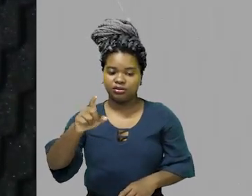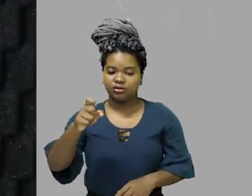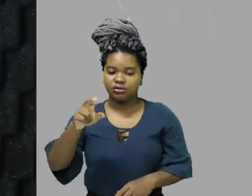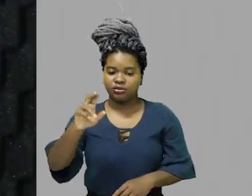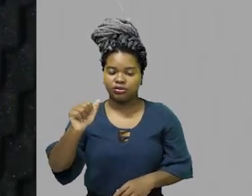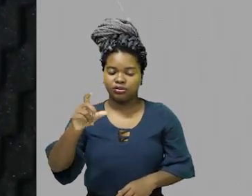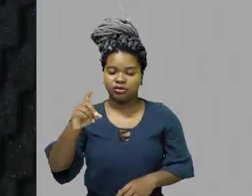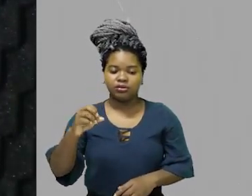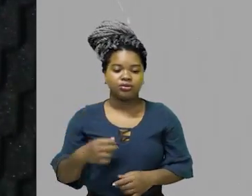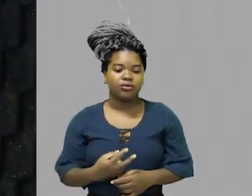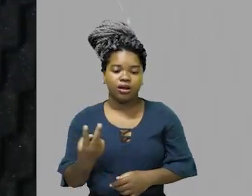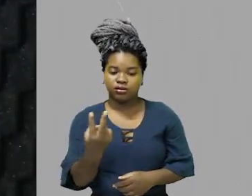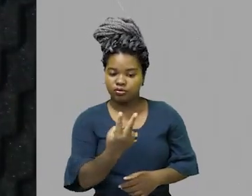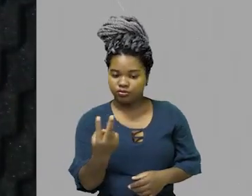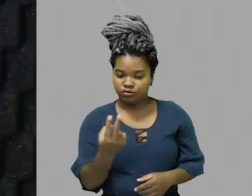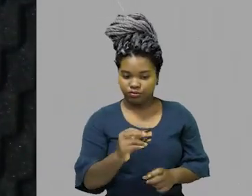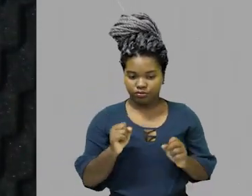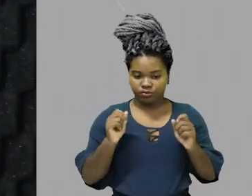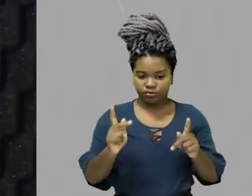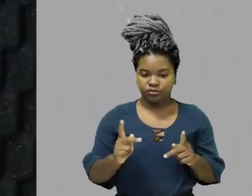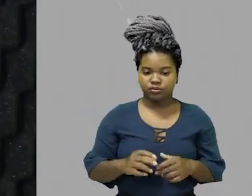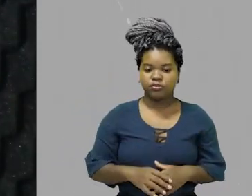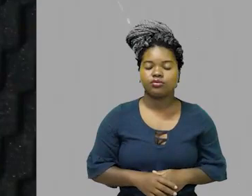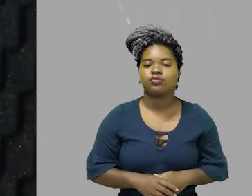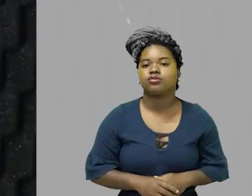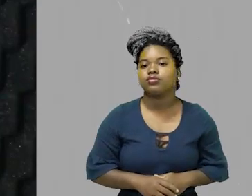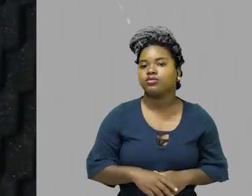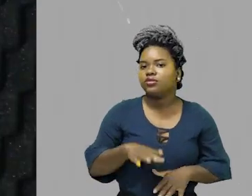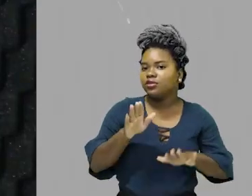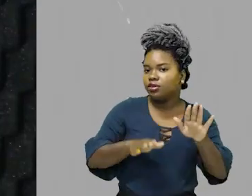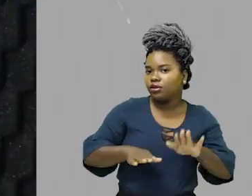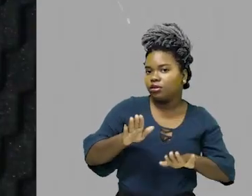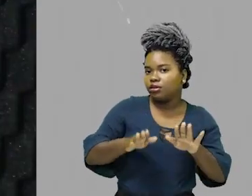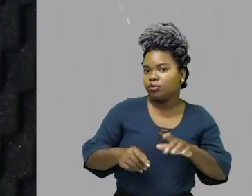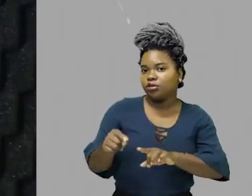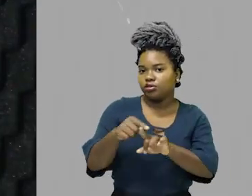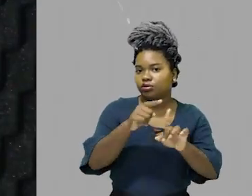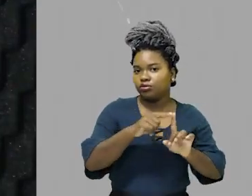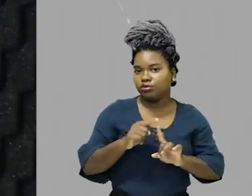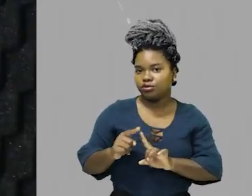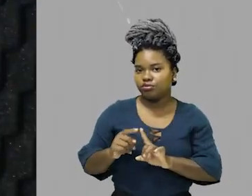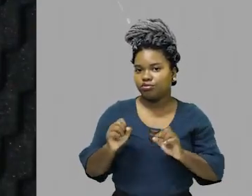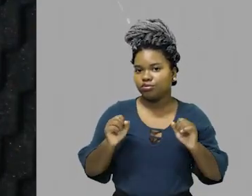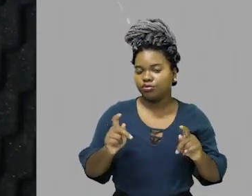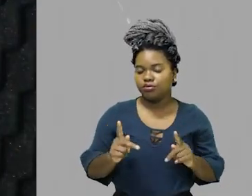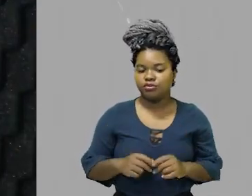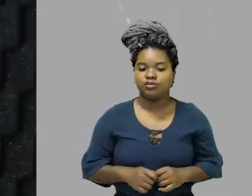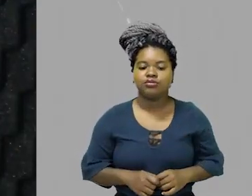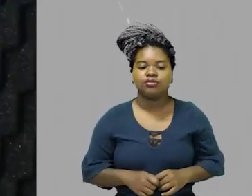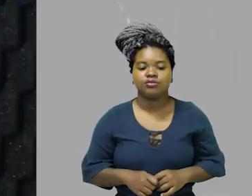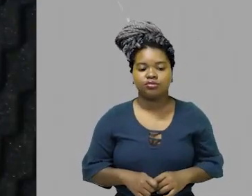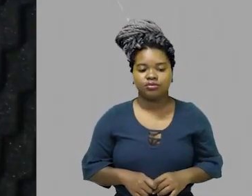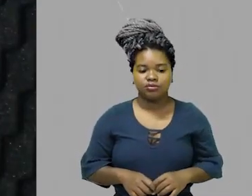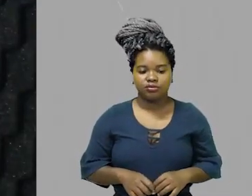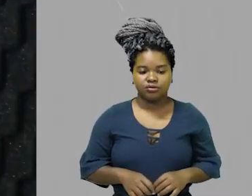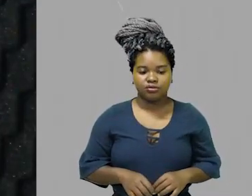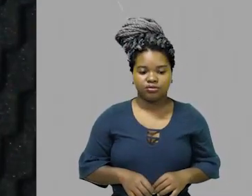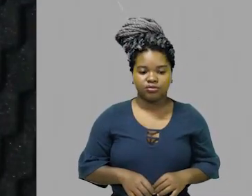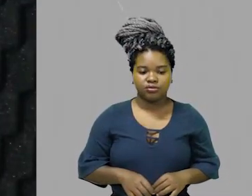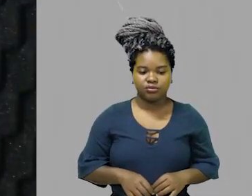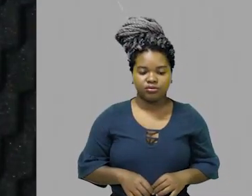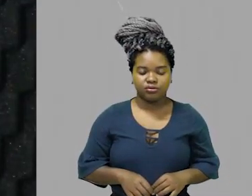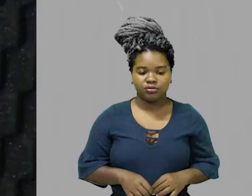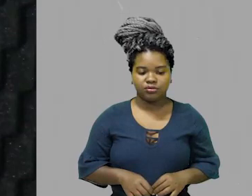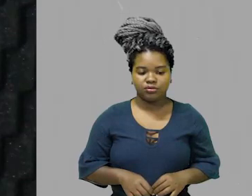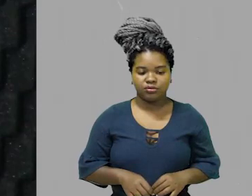uma época e assexuada em outra época, dependendo do tipo de espécie, tá? Nós vamos ver já a respeito do ciclo de vida